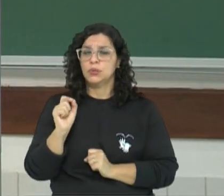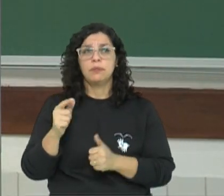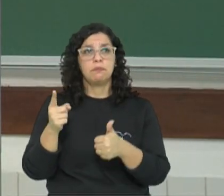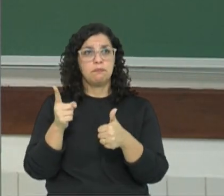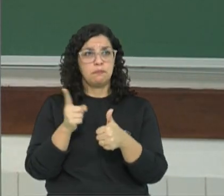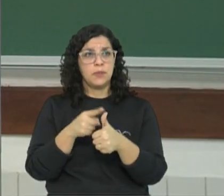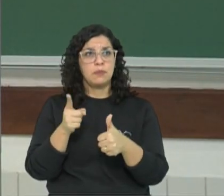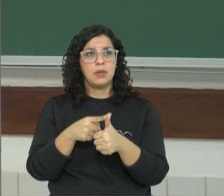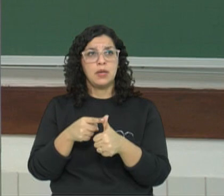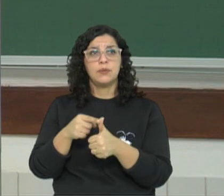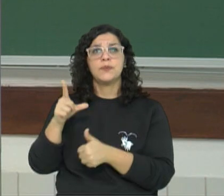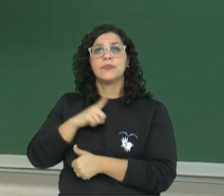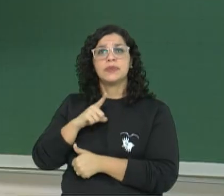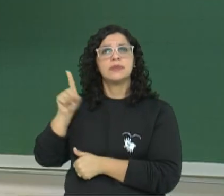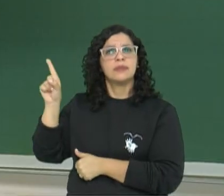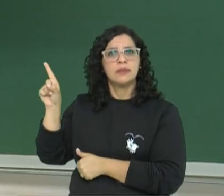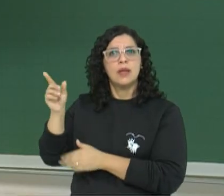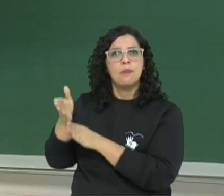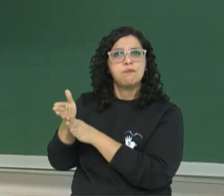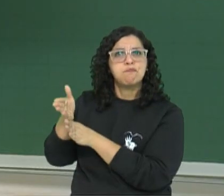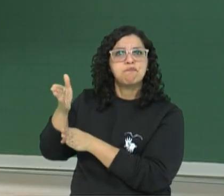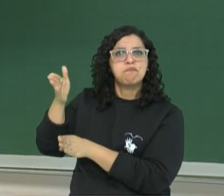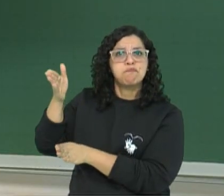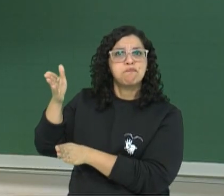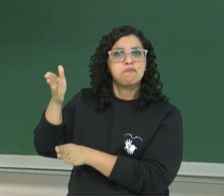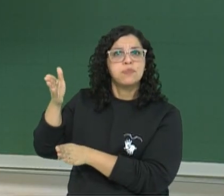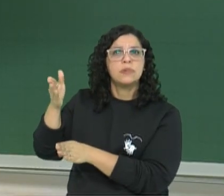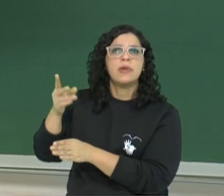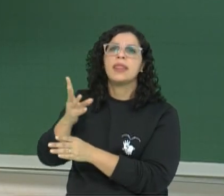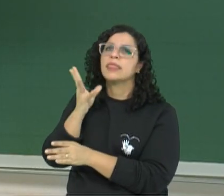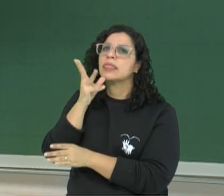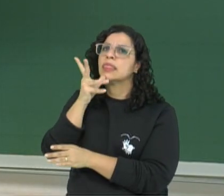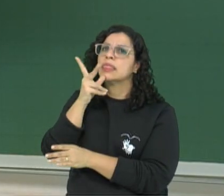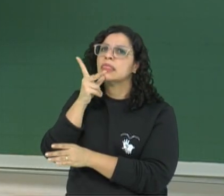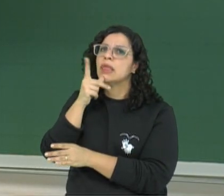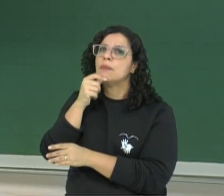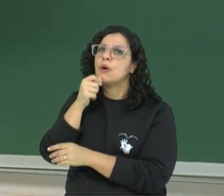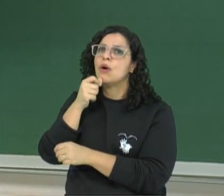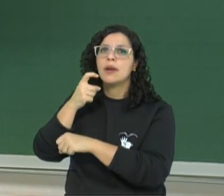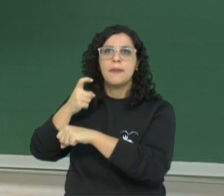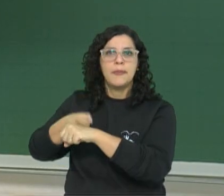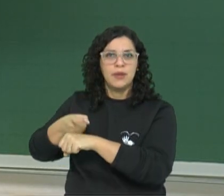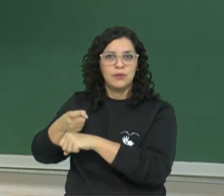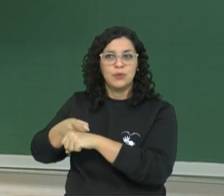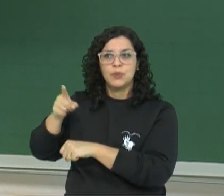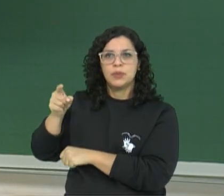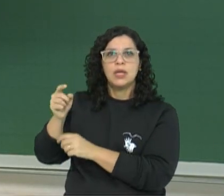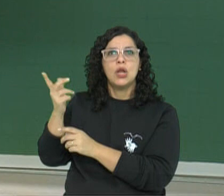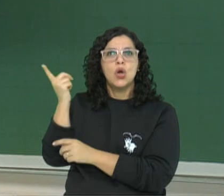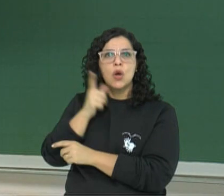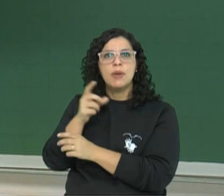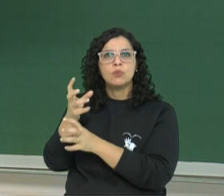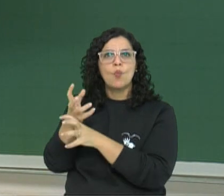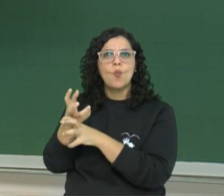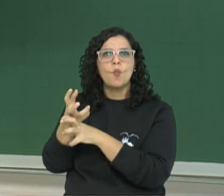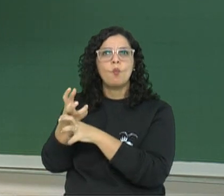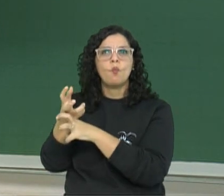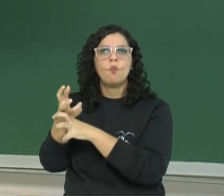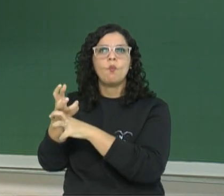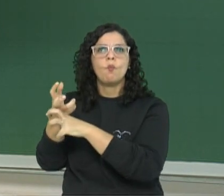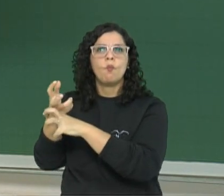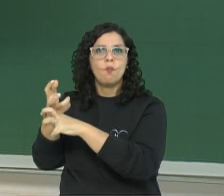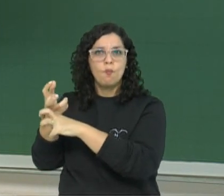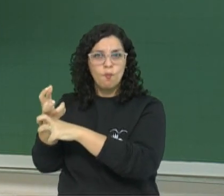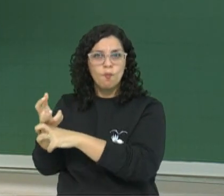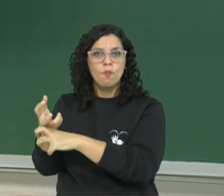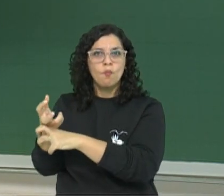primeiro, tiveram problemas com a questão da cura do concreto. O concreto, quando ele começa a secar, ou fazendo o processo